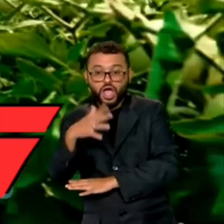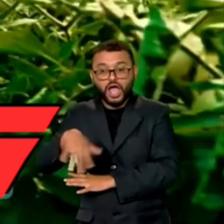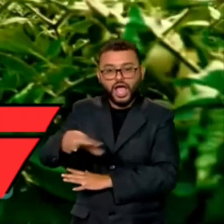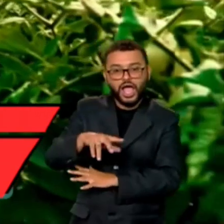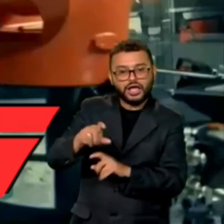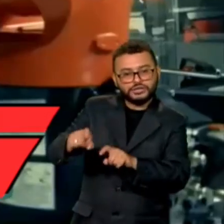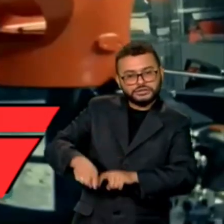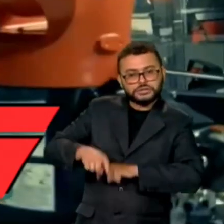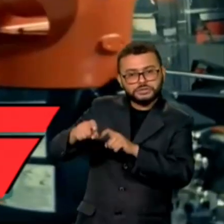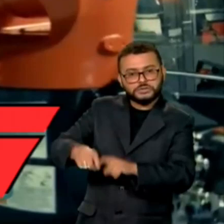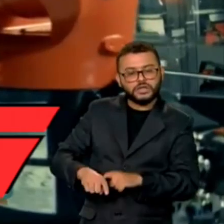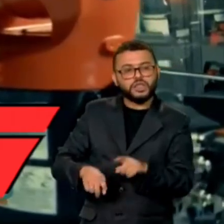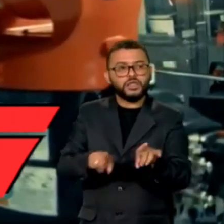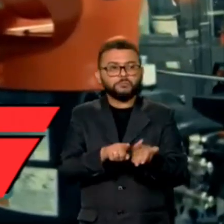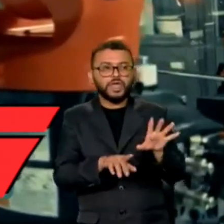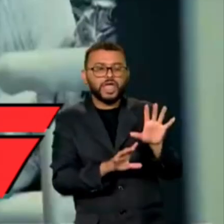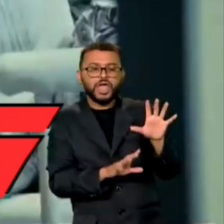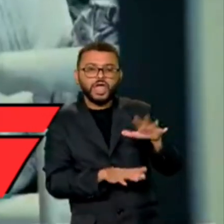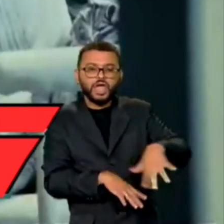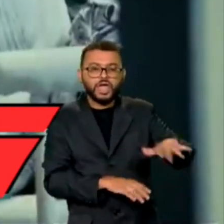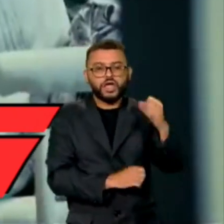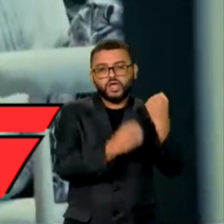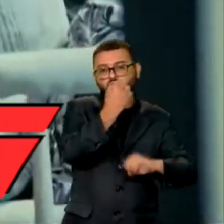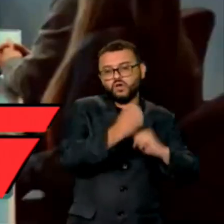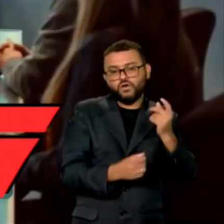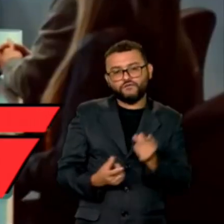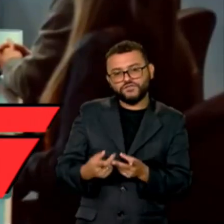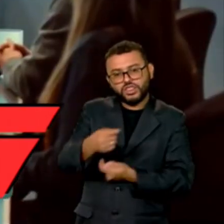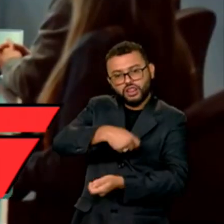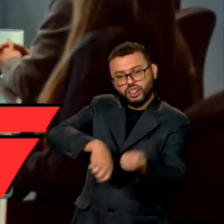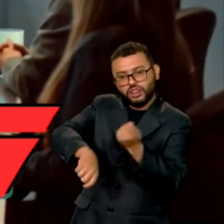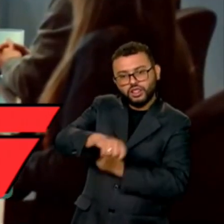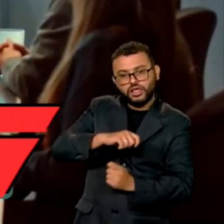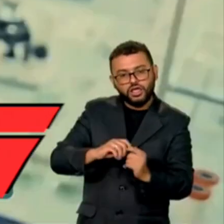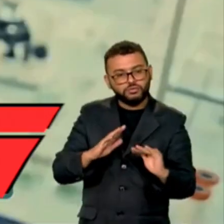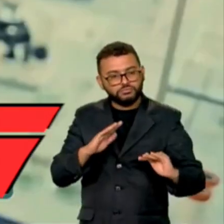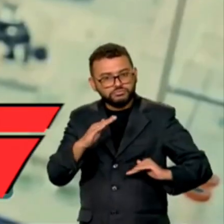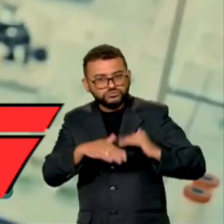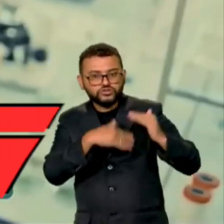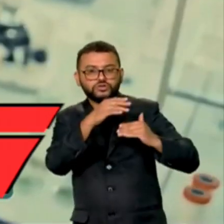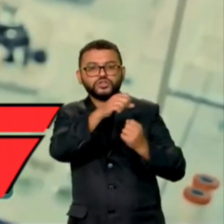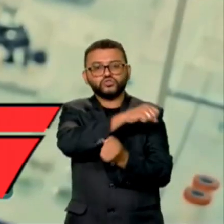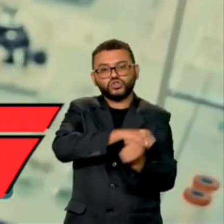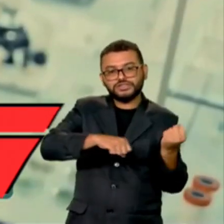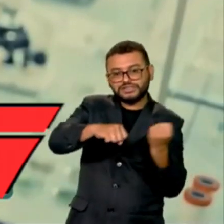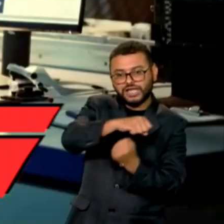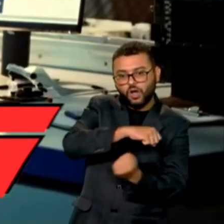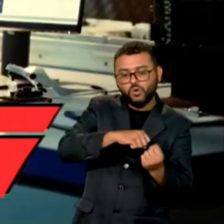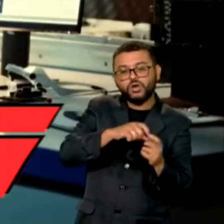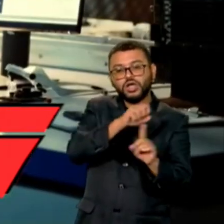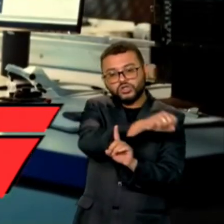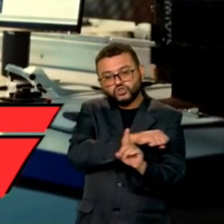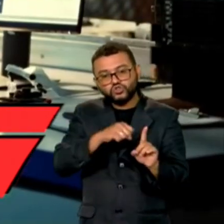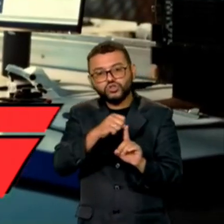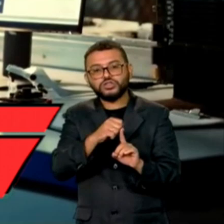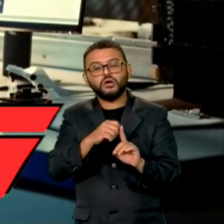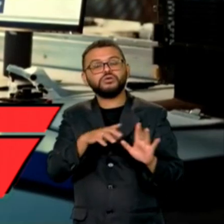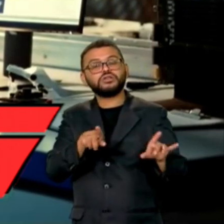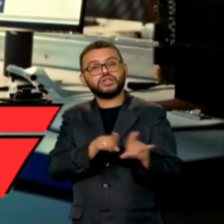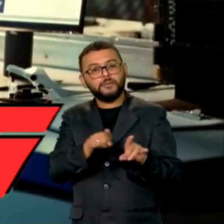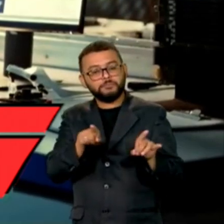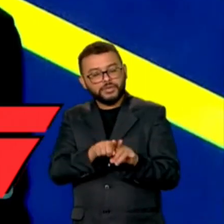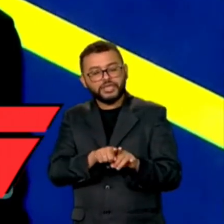setor agrícola, indústria, comércio e serviços, desenvolvimento social e gestão do